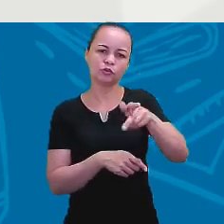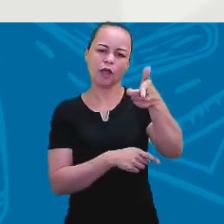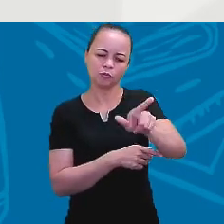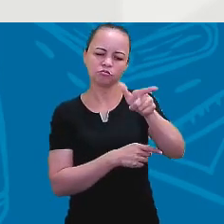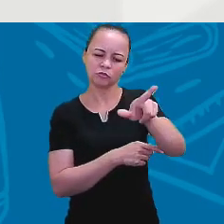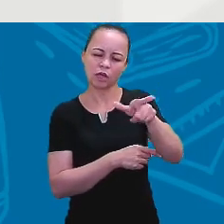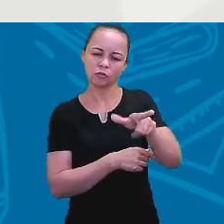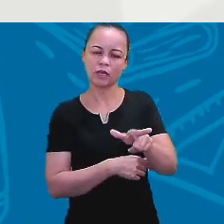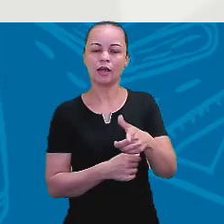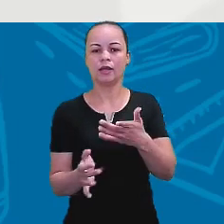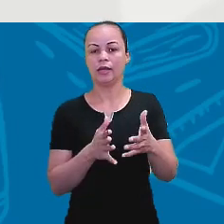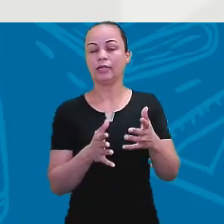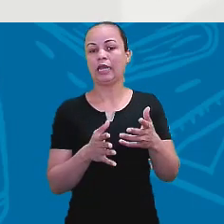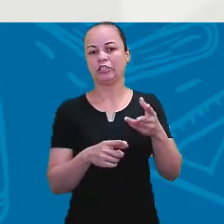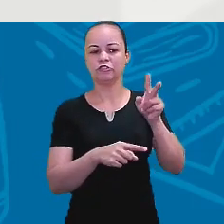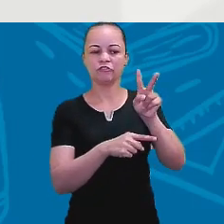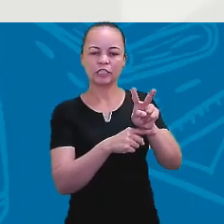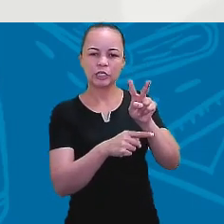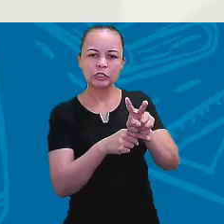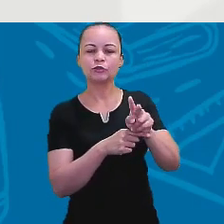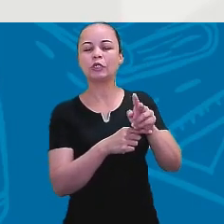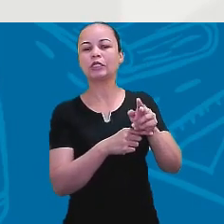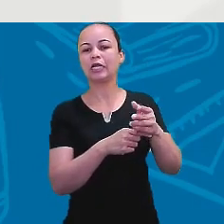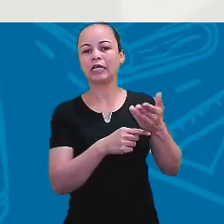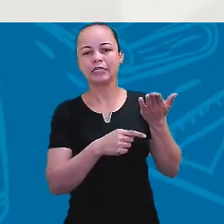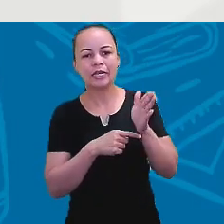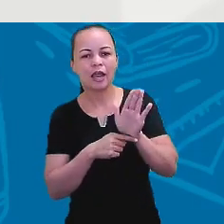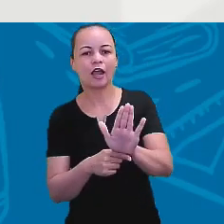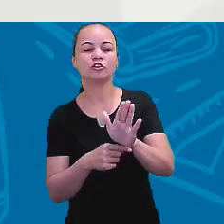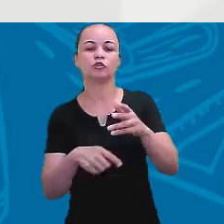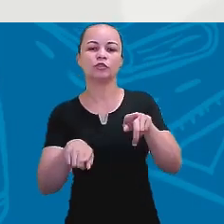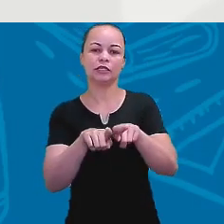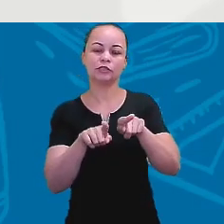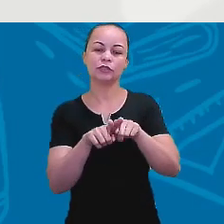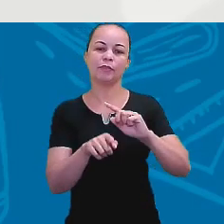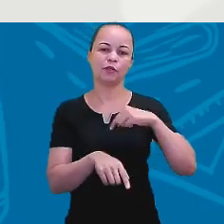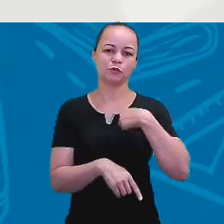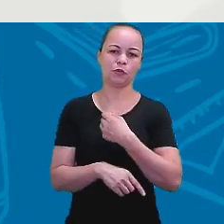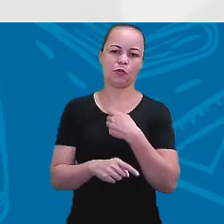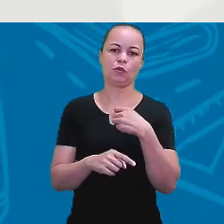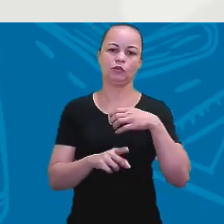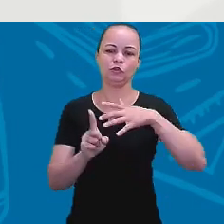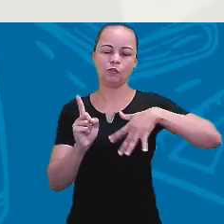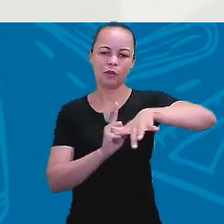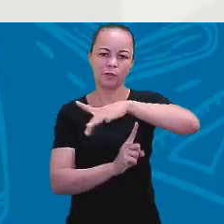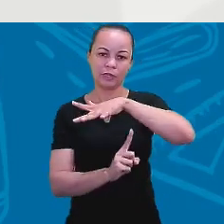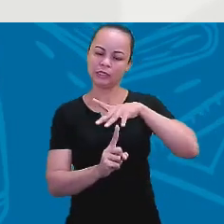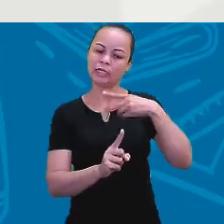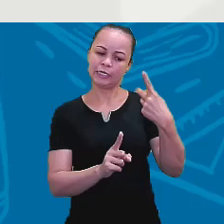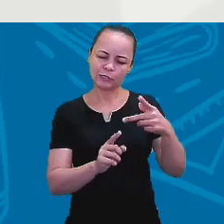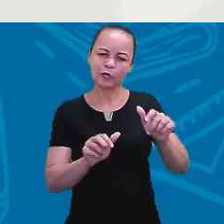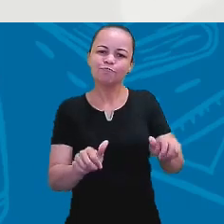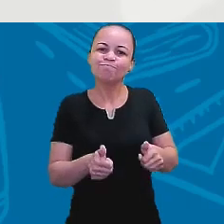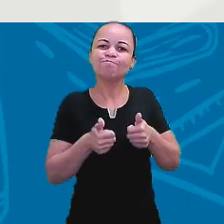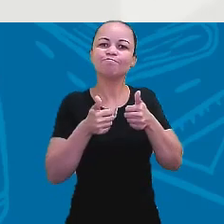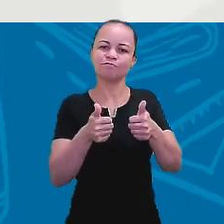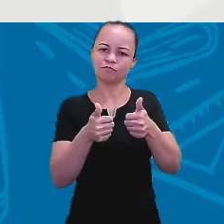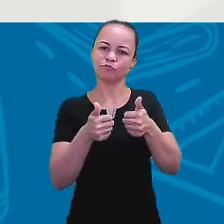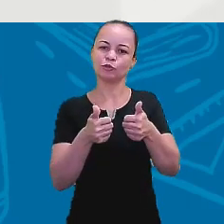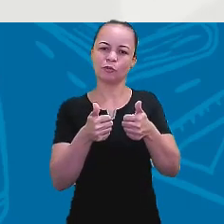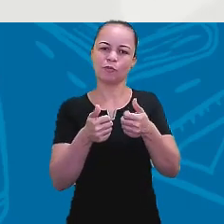gente vai estar preservando o nosso meio ambiente. E isso é bacana, isso é legal, tá certo,